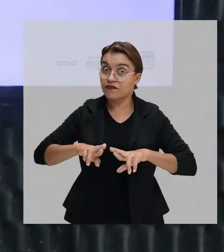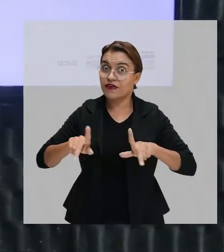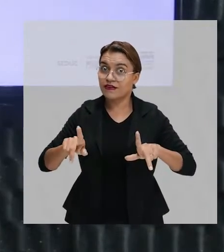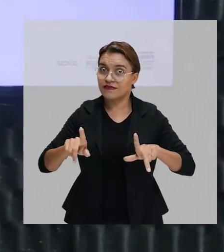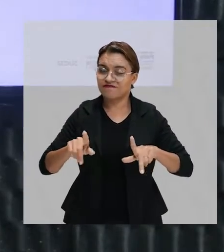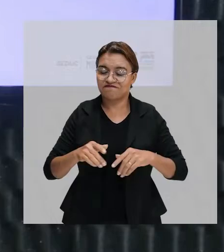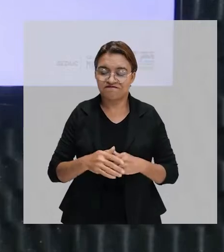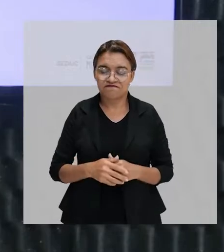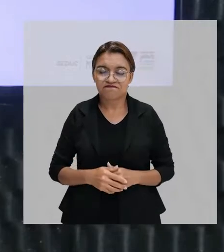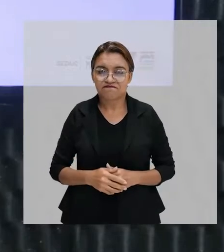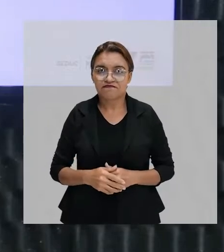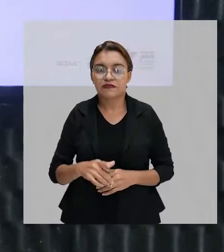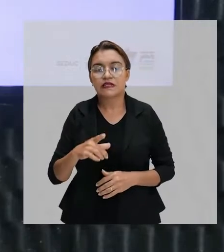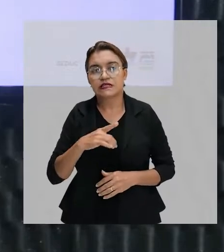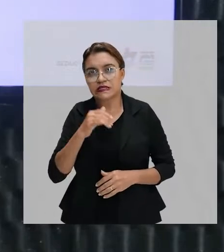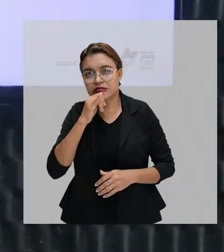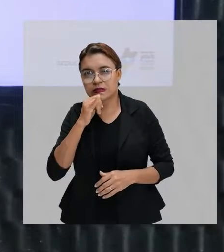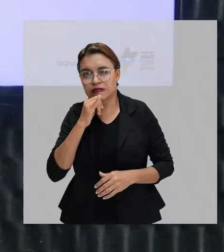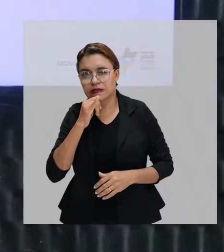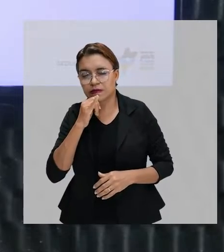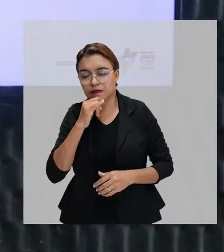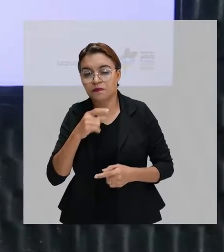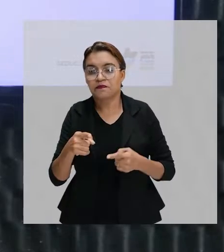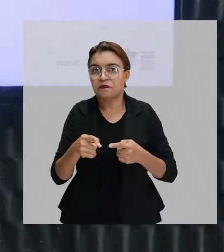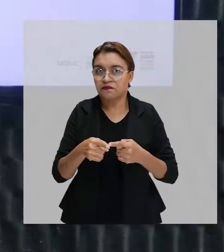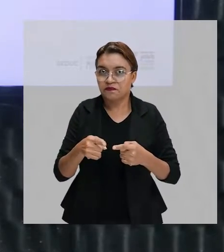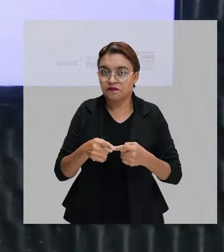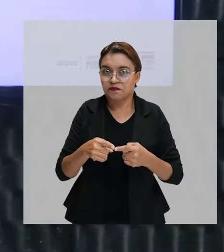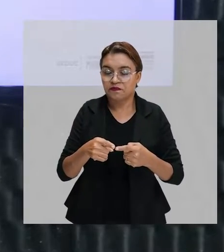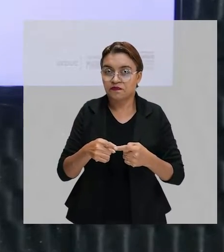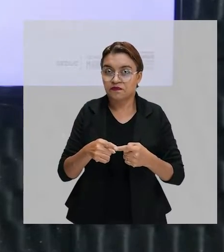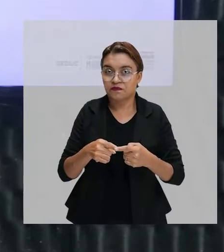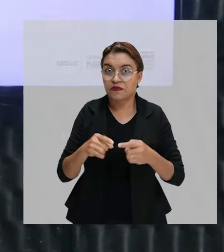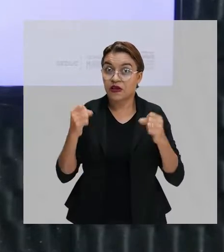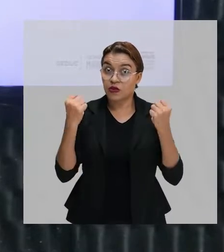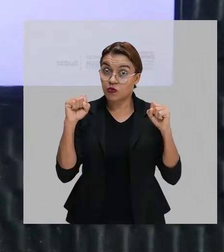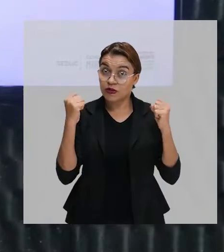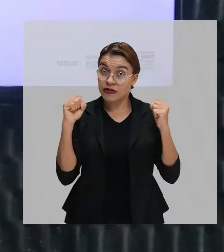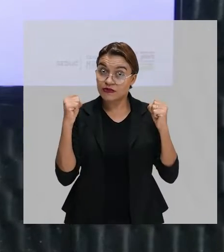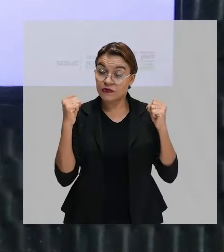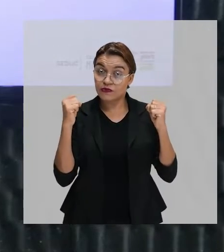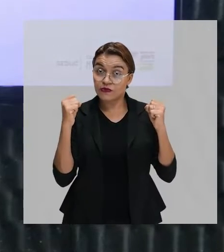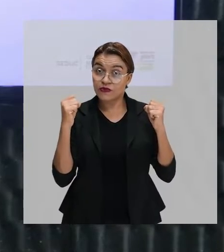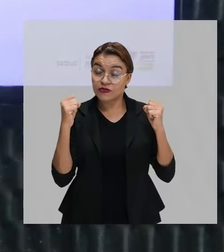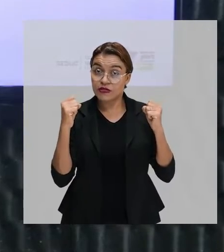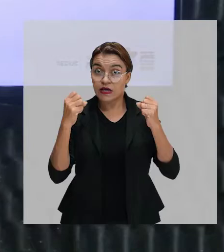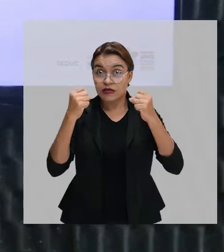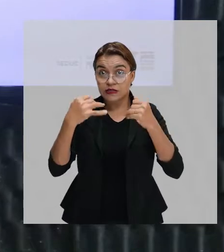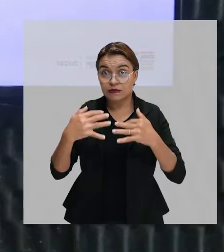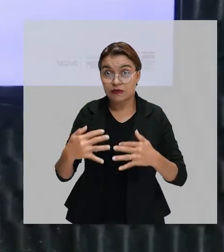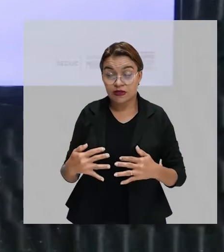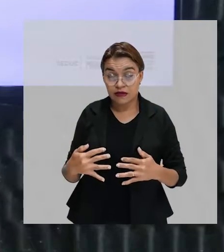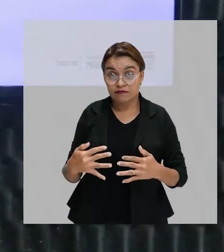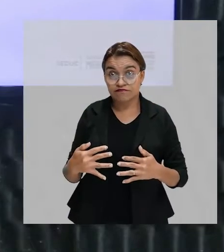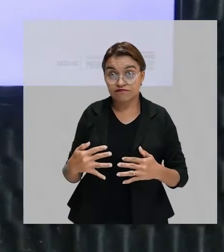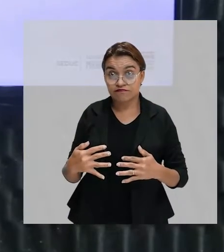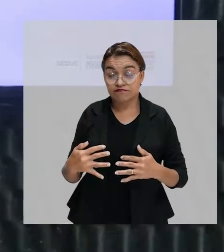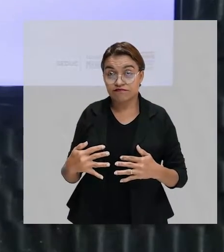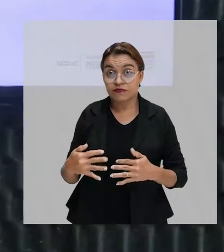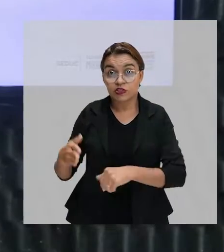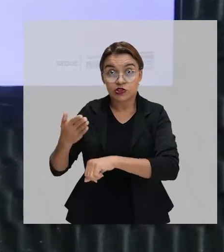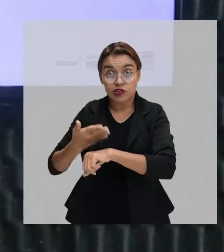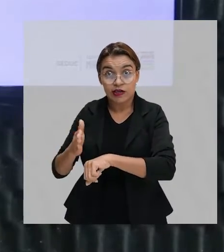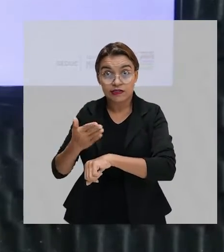nessa aula O que é educação física nós iremos diferenciar a atividade física de exercício físico